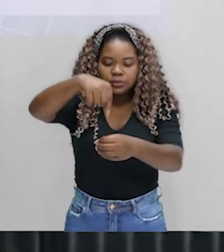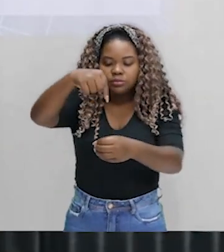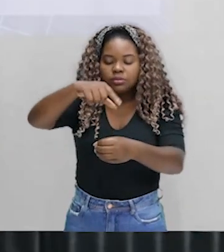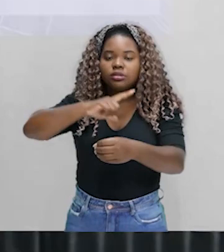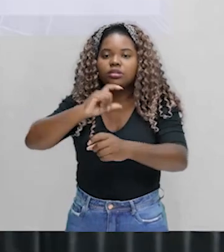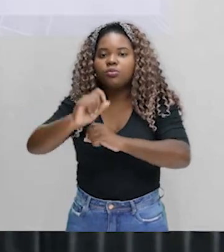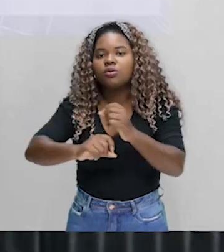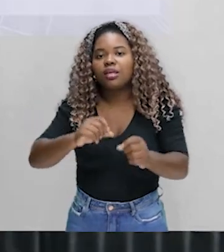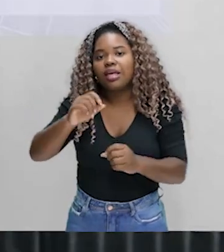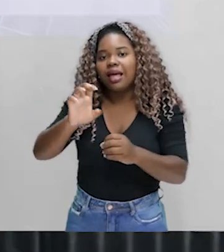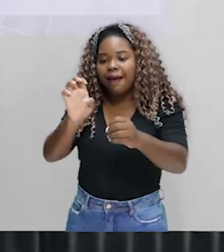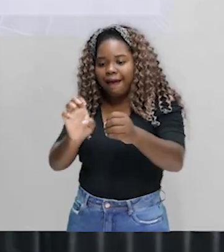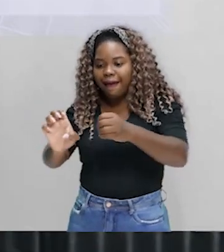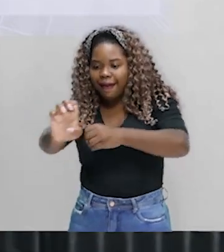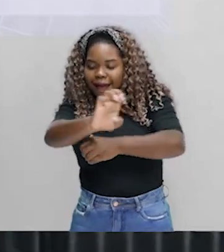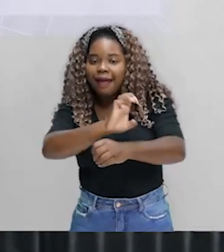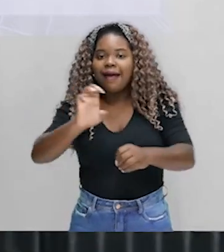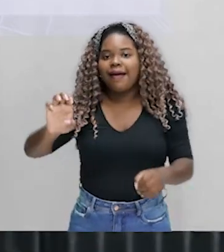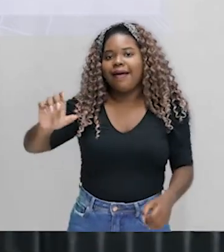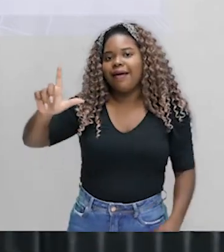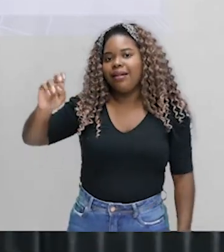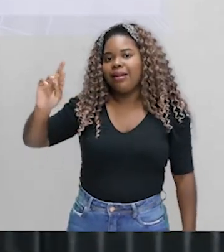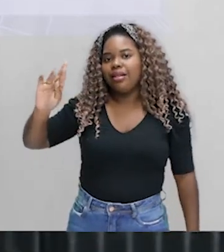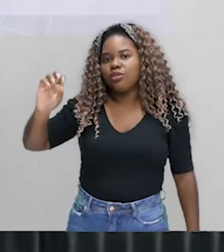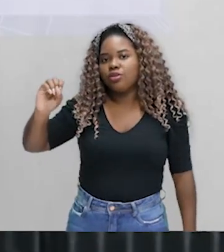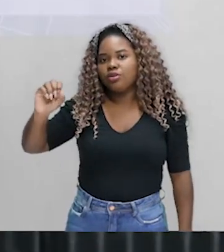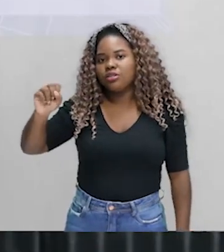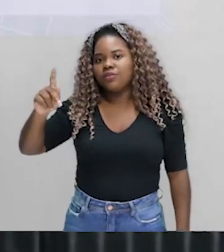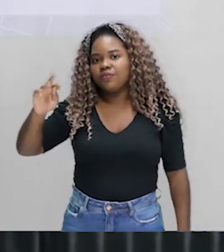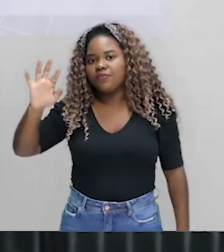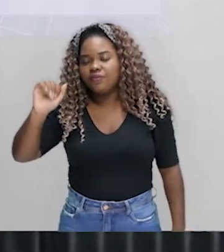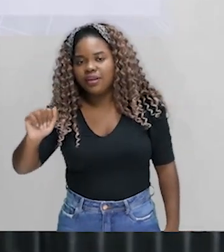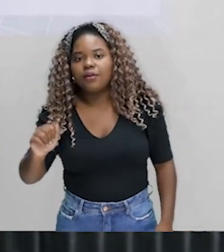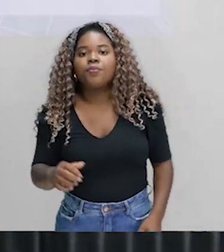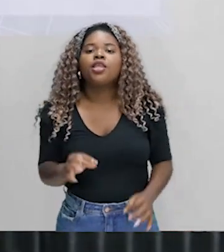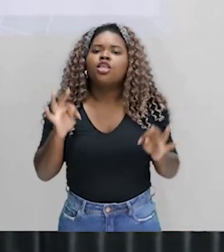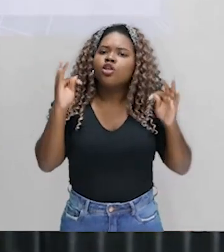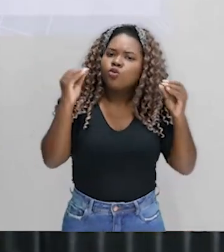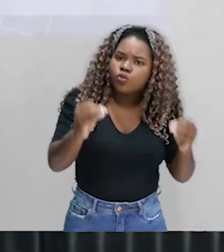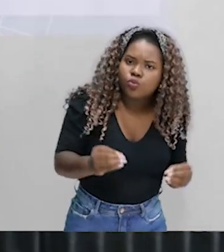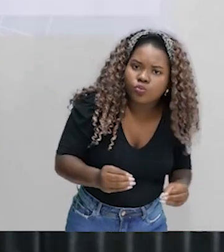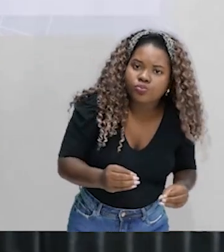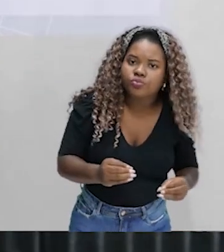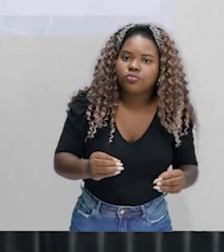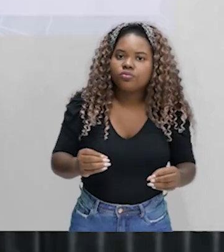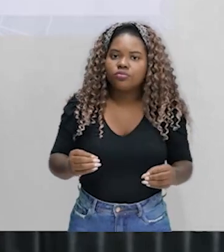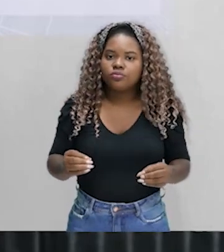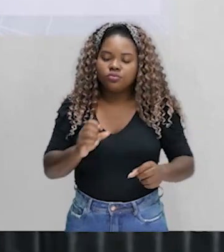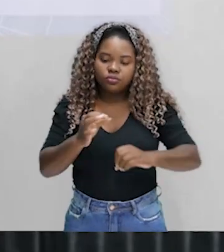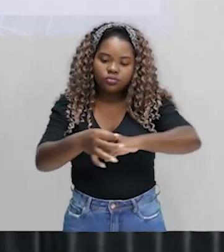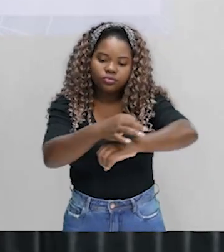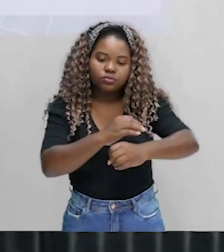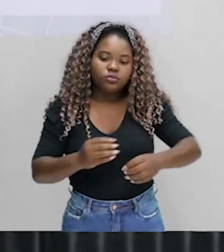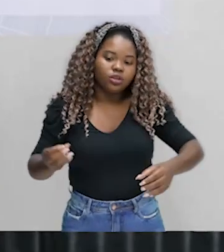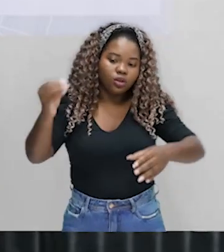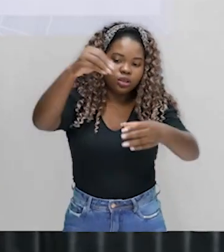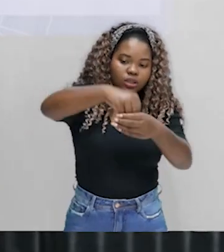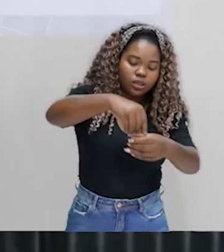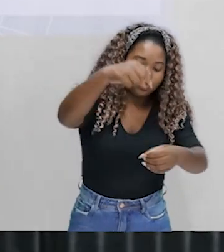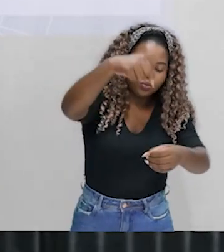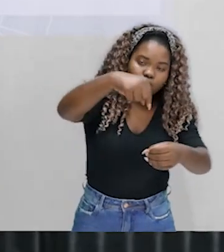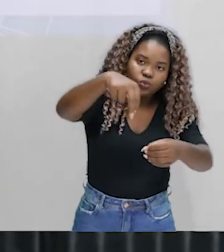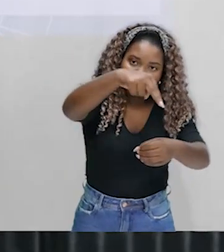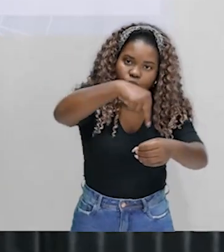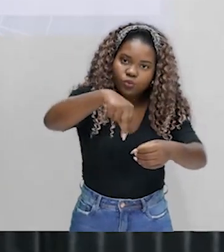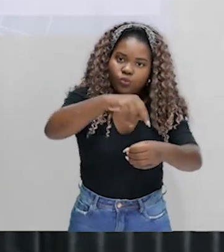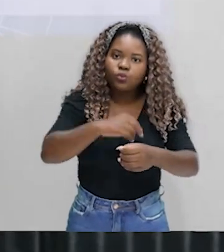química diz que toda a massa de um átomo está localizada no núcleo e não na eletrosfera.